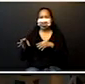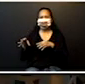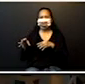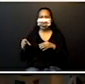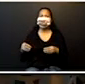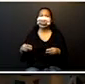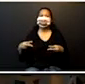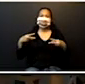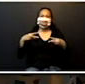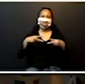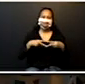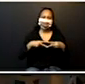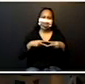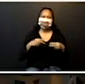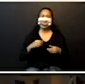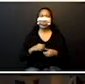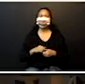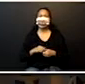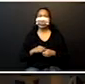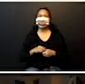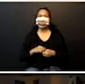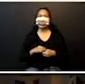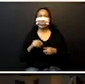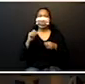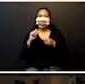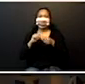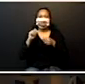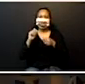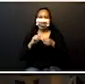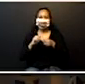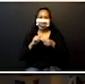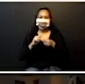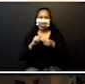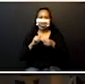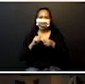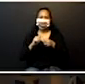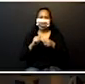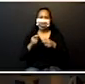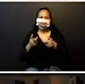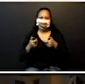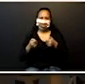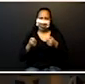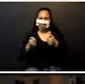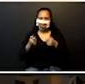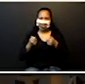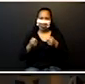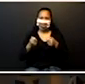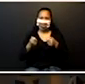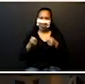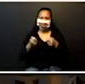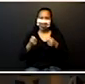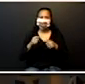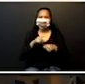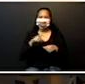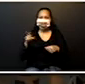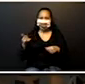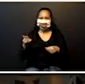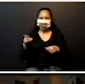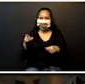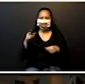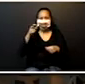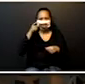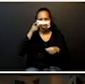tal coisa. Então, para quem faz instalação, assim, vocês que são mais curiosos, estão na idade da curiosidade mesmo, vocês vão ver